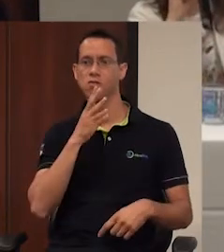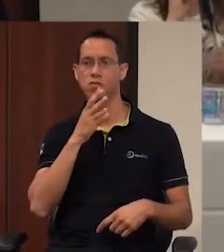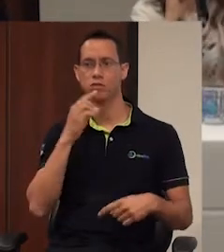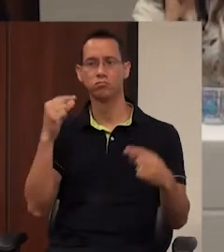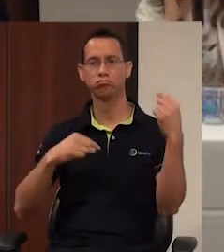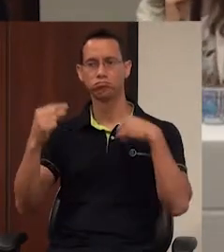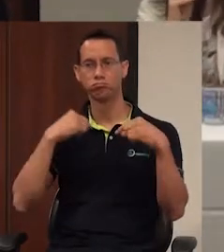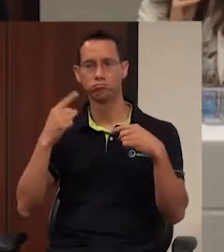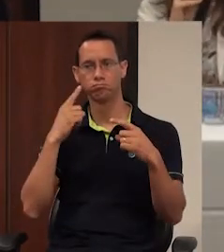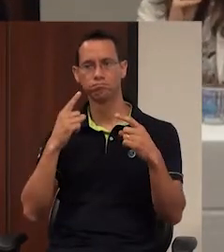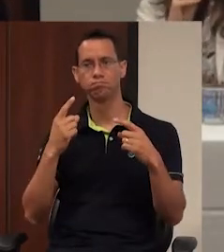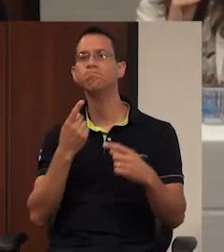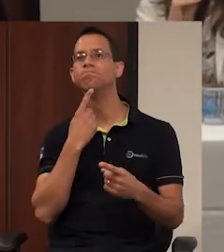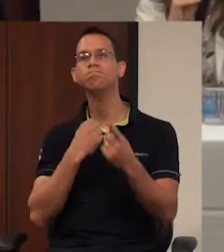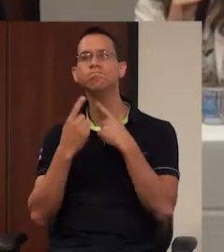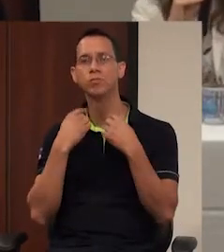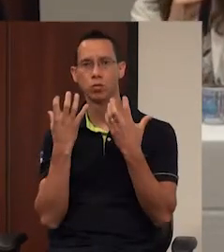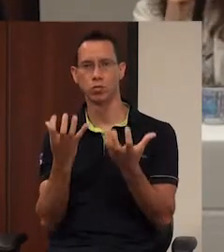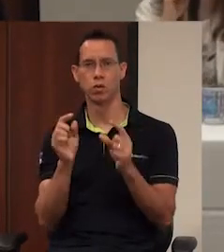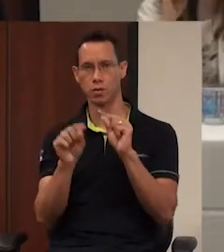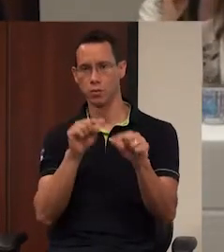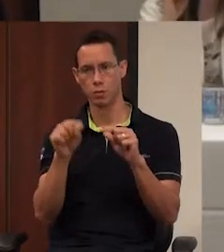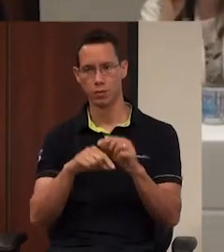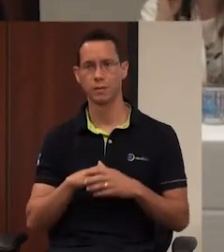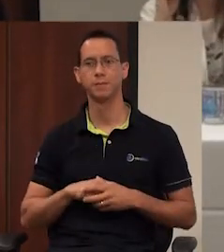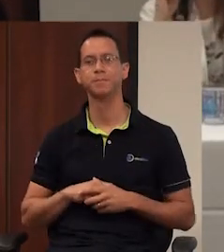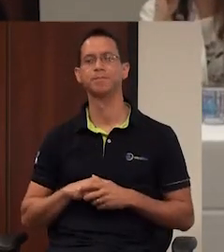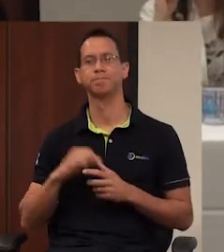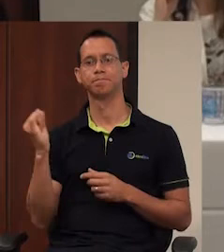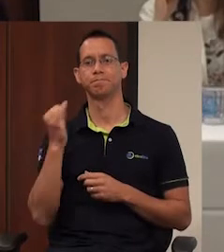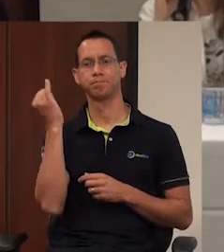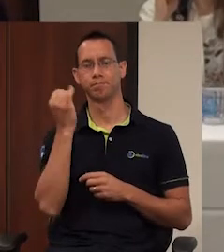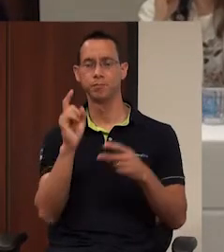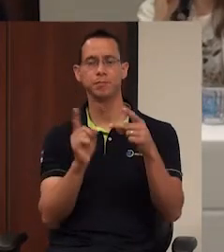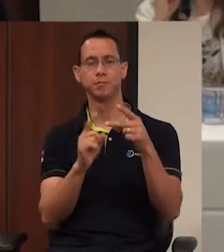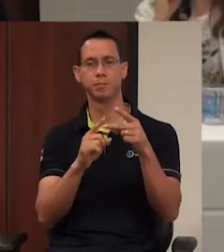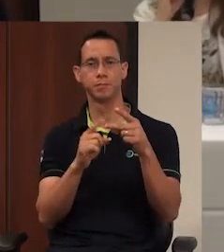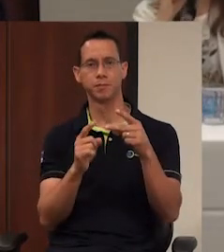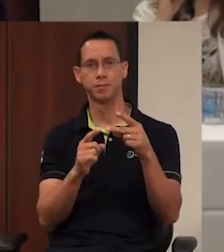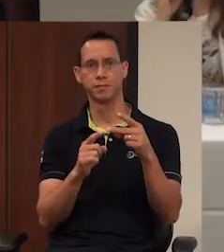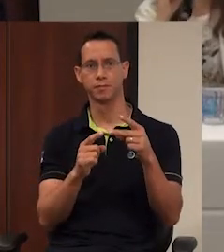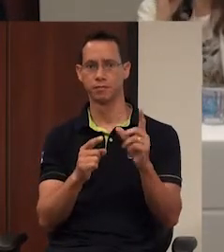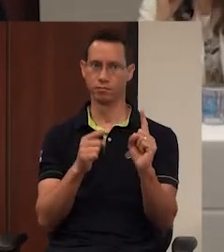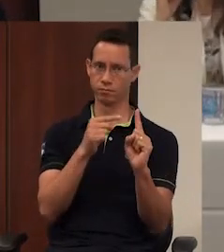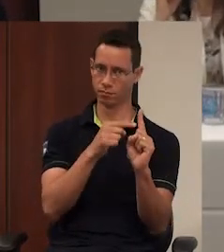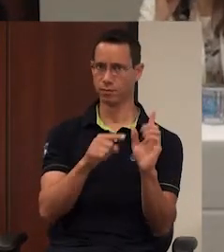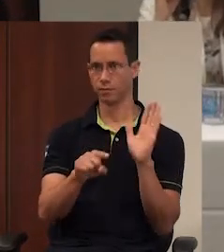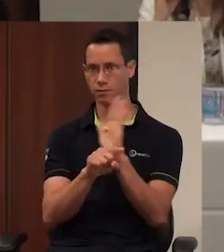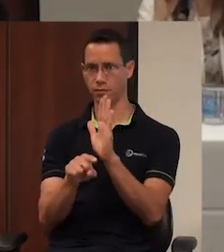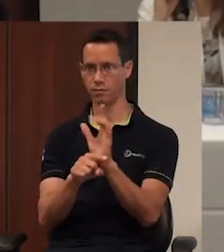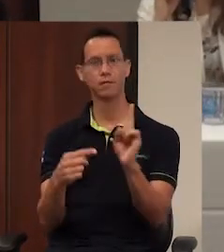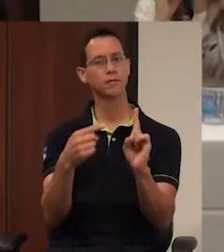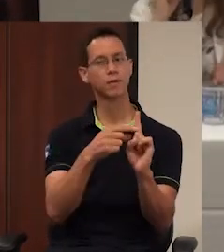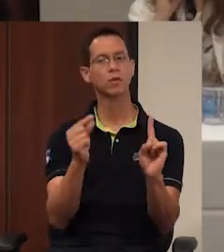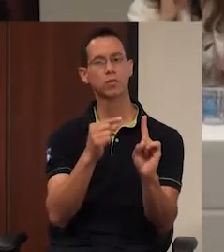suas expressões de preferência, né, então que isso é uma coisa muito importante. E o papel do apoiador, que nesse processo é o que, na